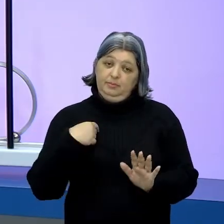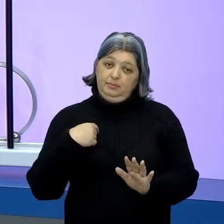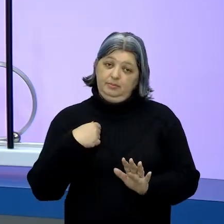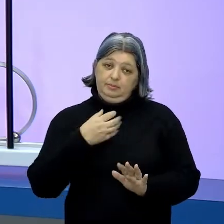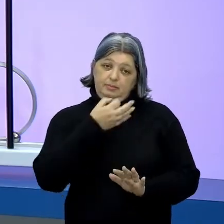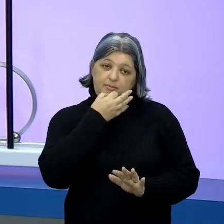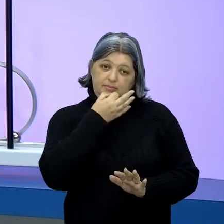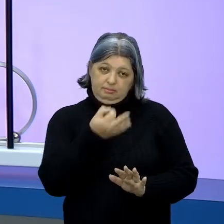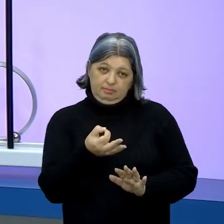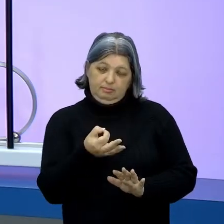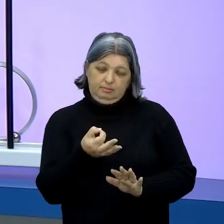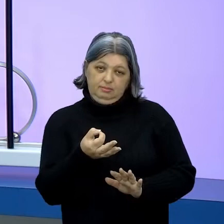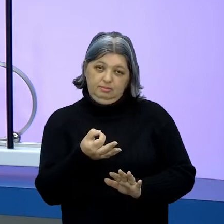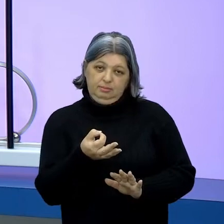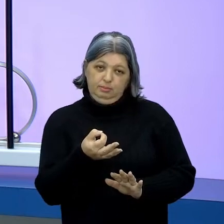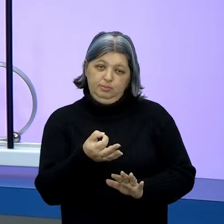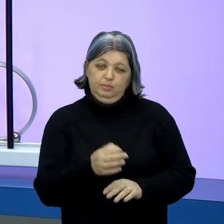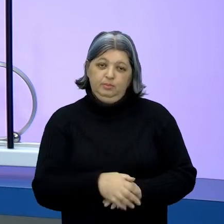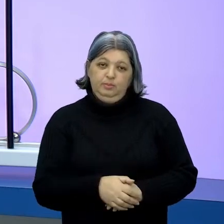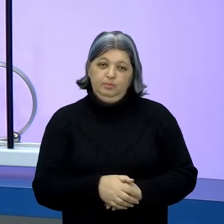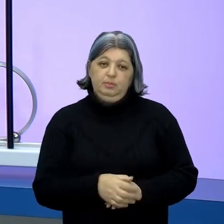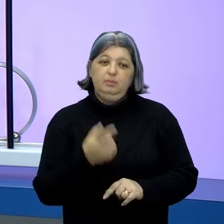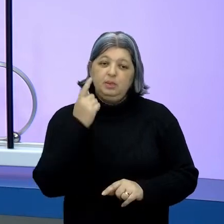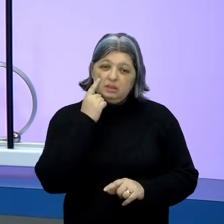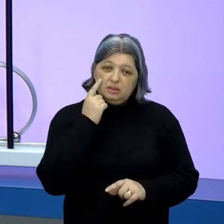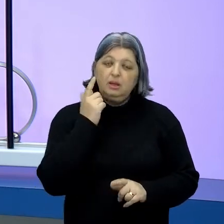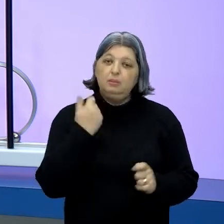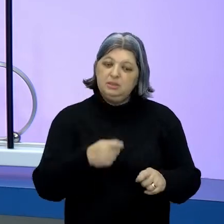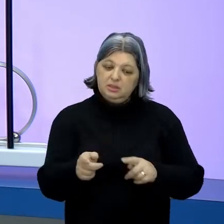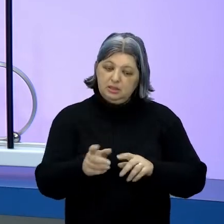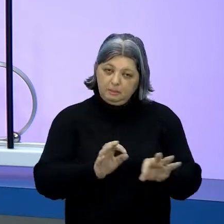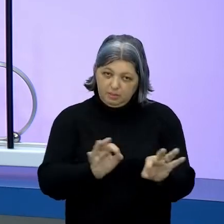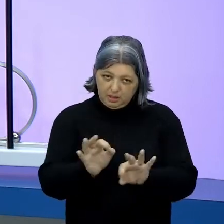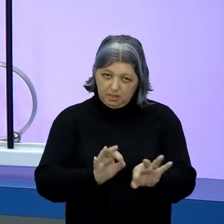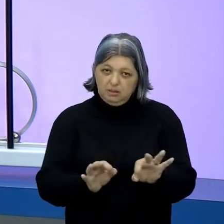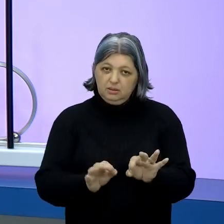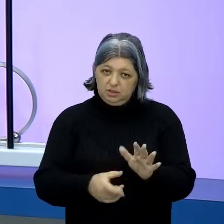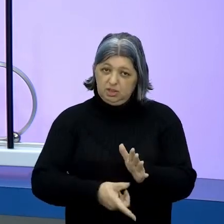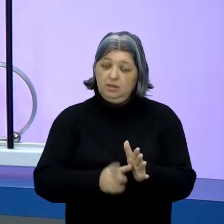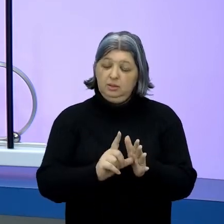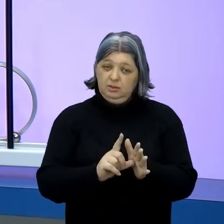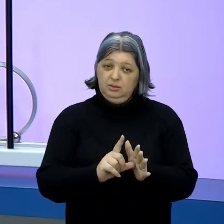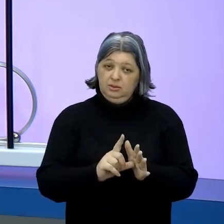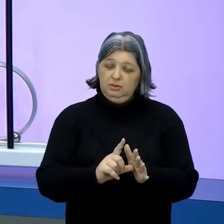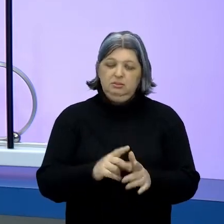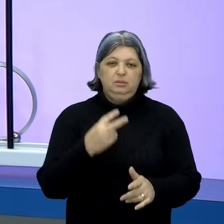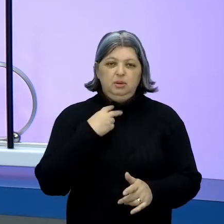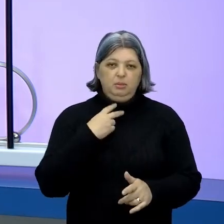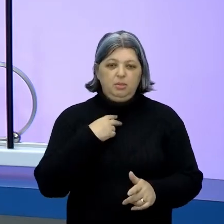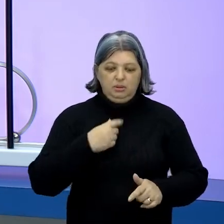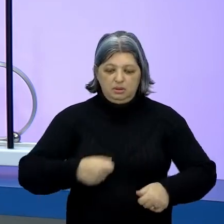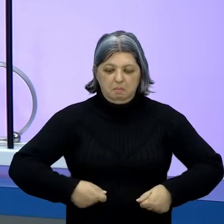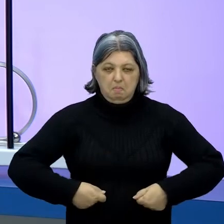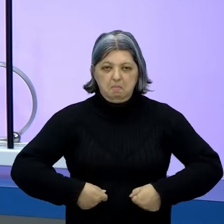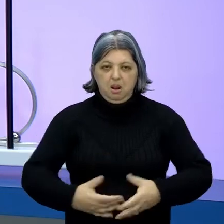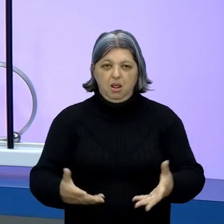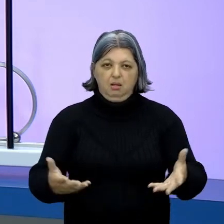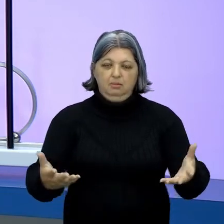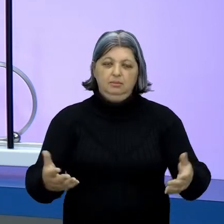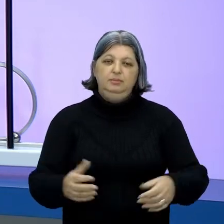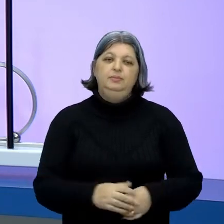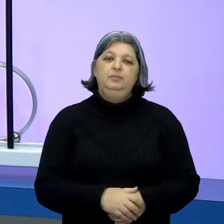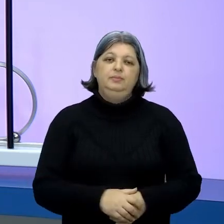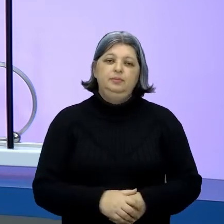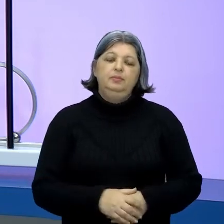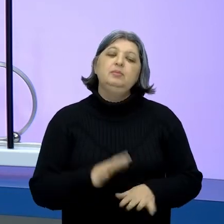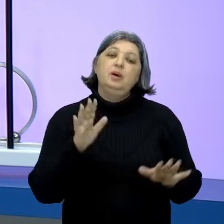Ilana, é que a gente sempre não dê passos mais largos do que a gente pode, né? Exato. Então, o ideal é que a gente realmente consiga fazer aqueles